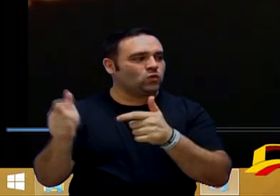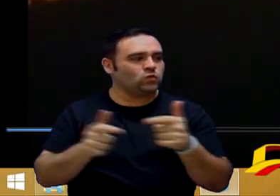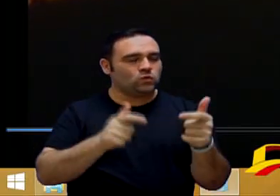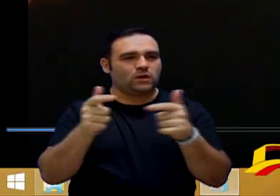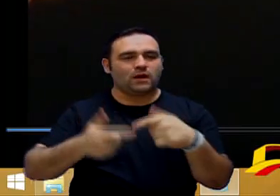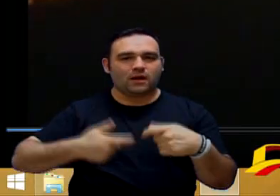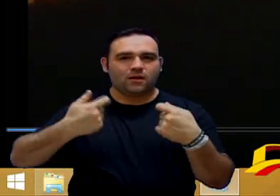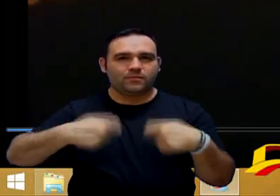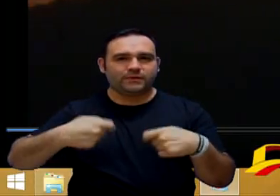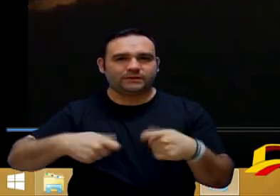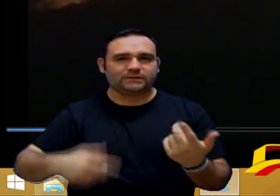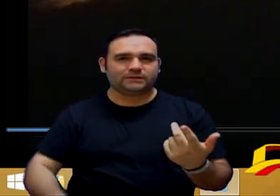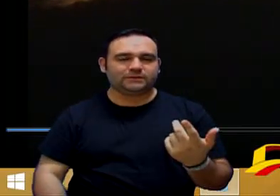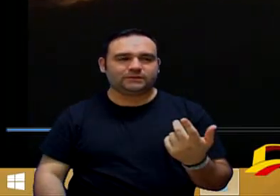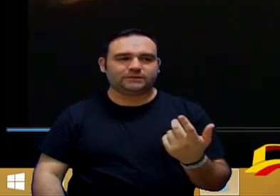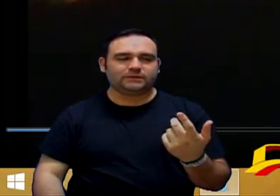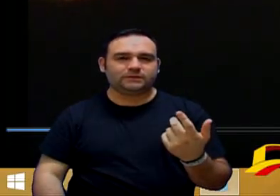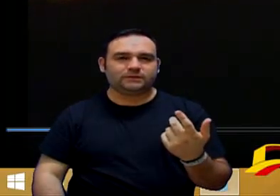serem